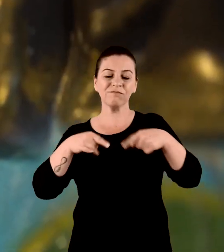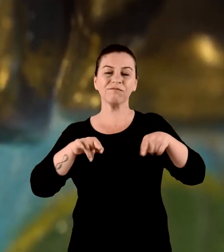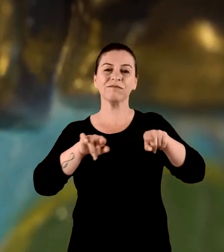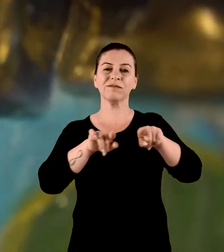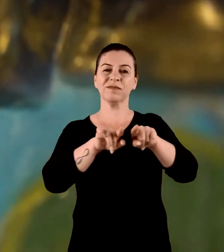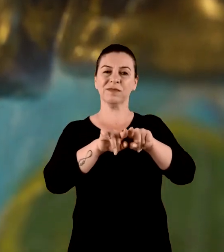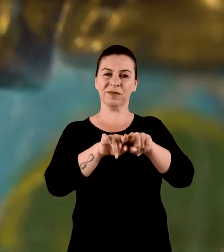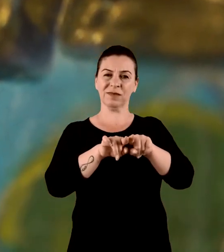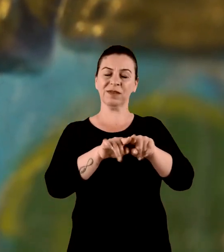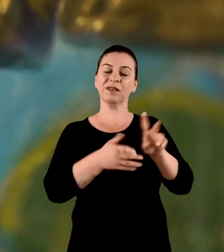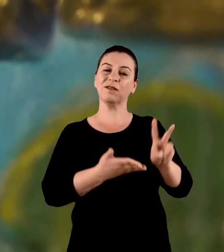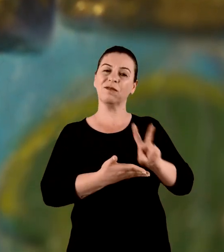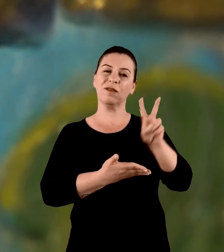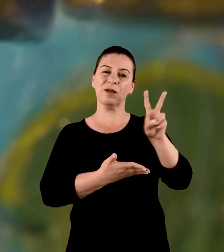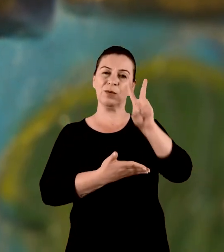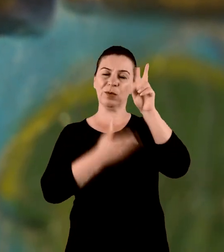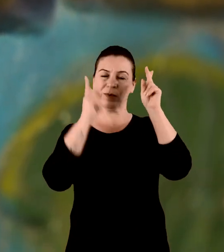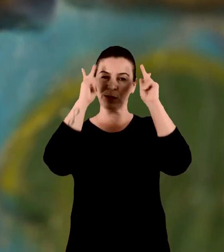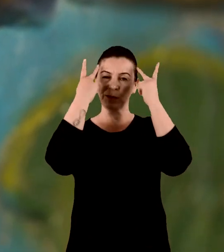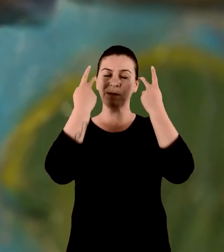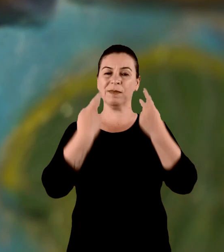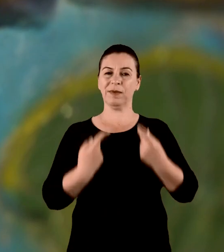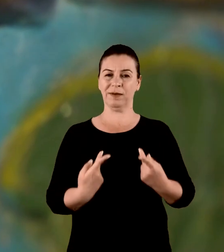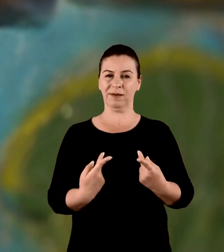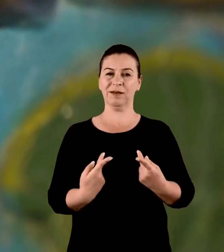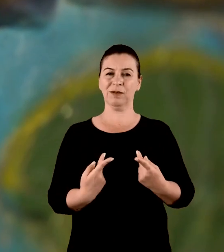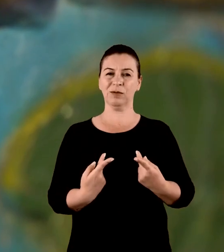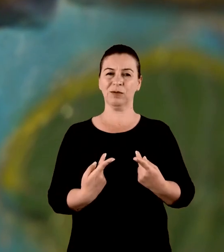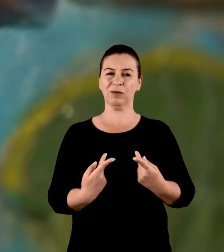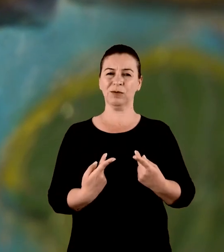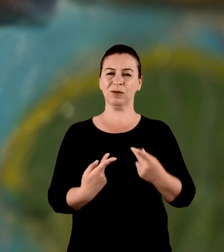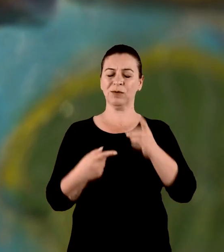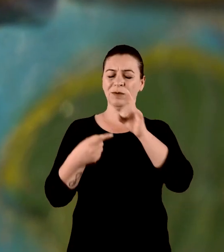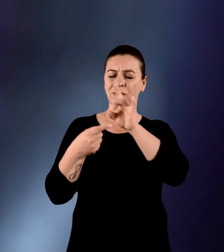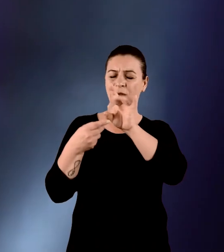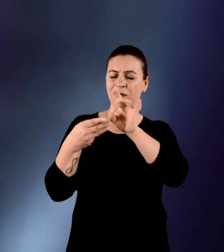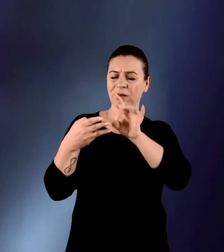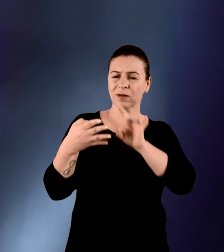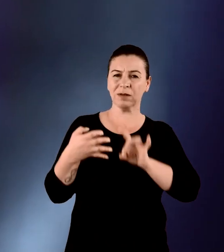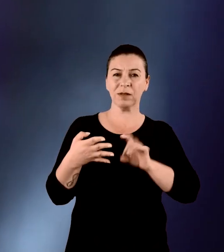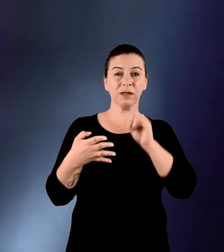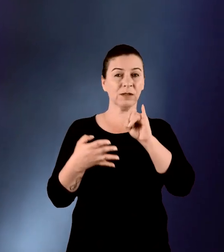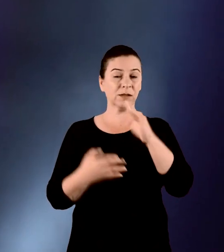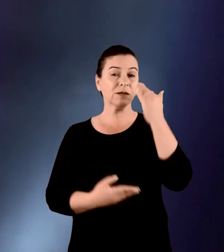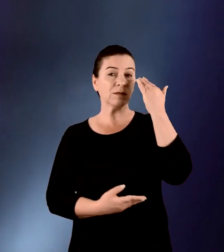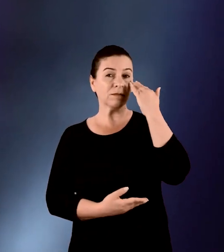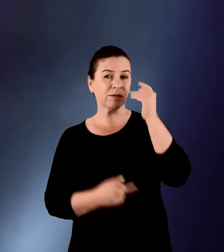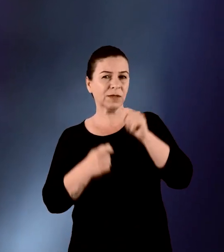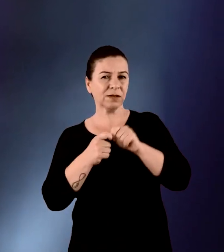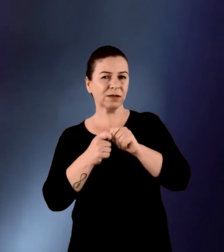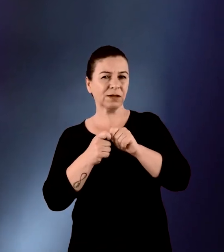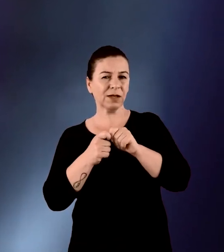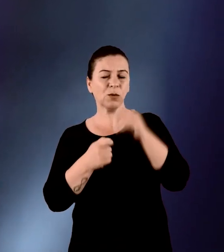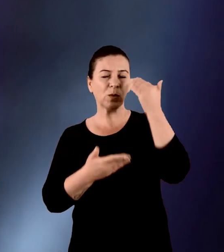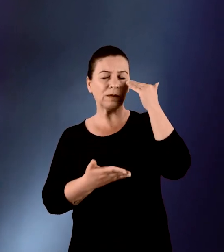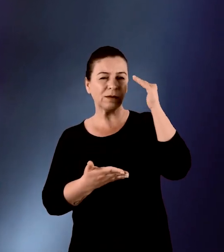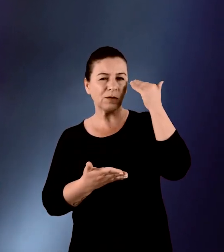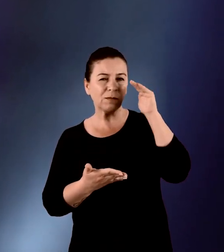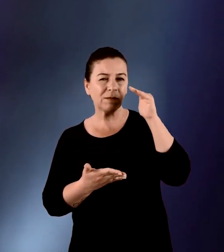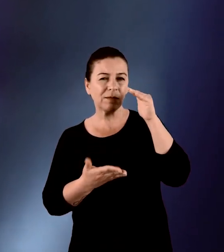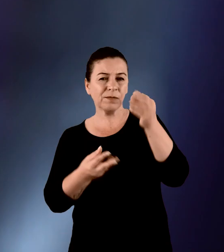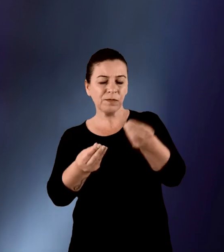é a reconstrução dos valores humanos. Cada um deles, se você souber fazer a